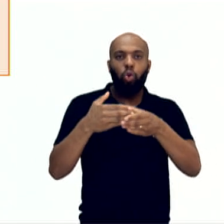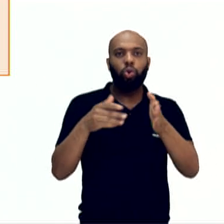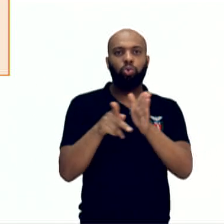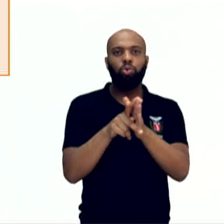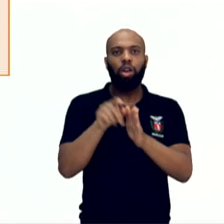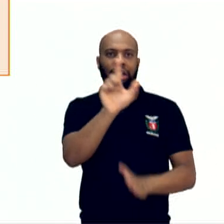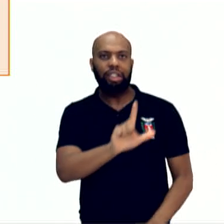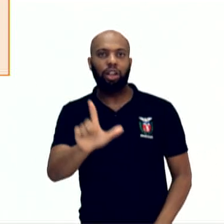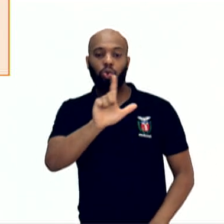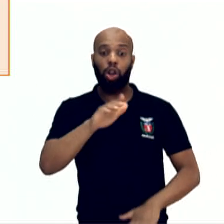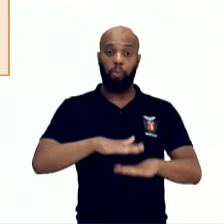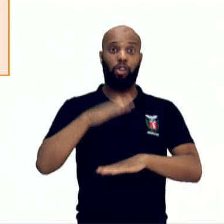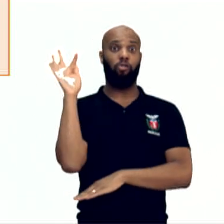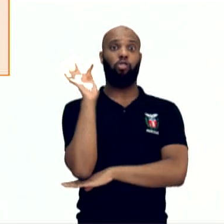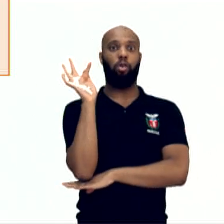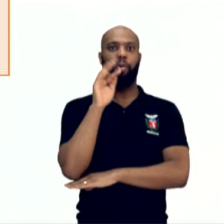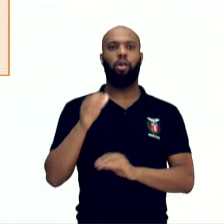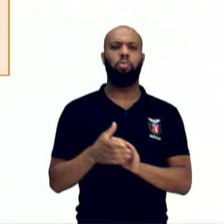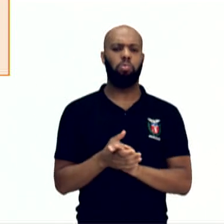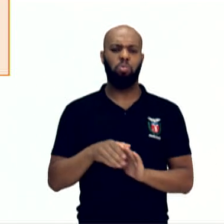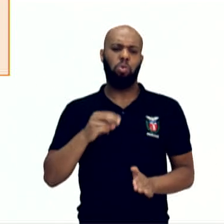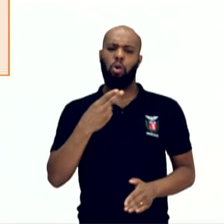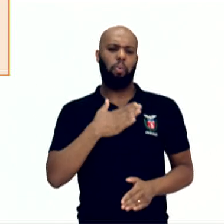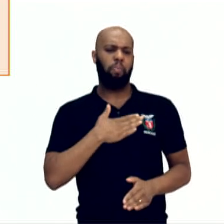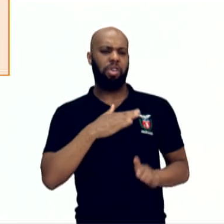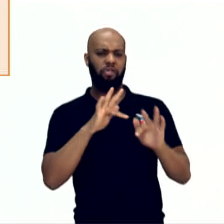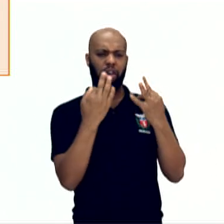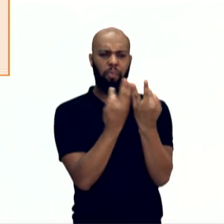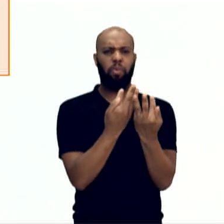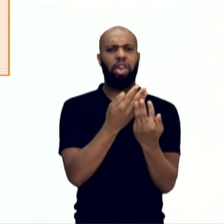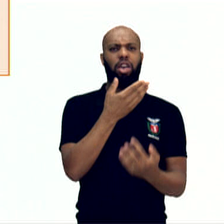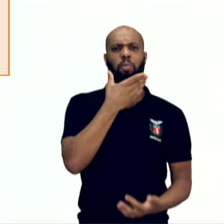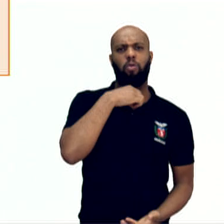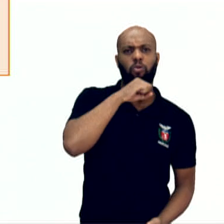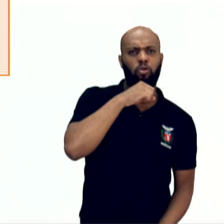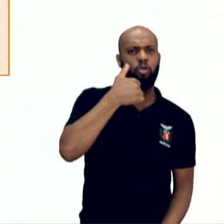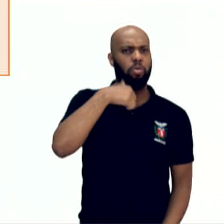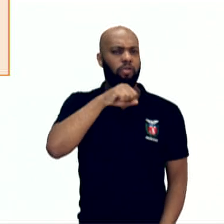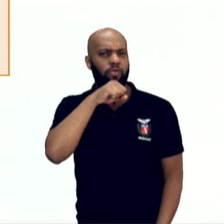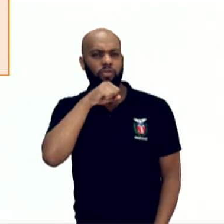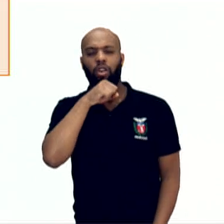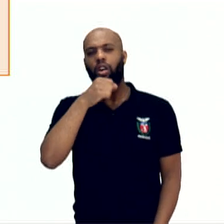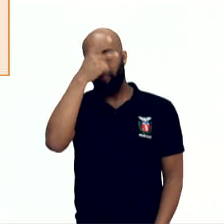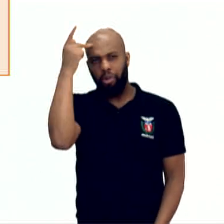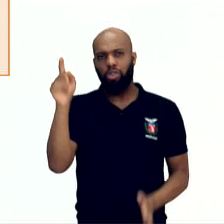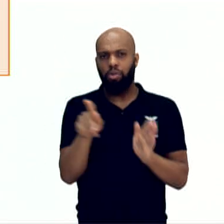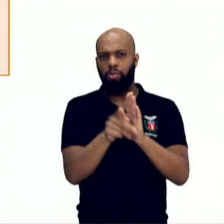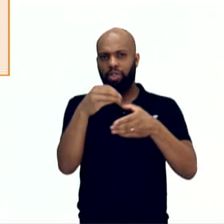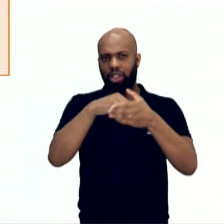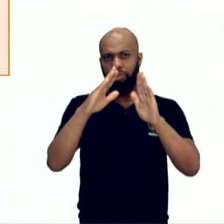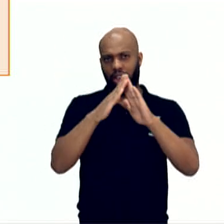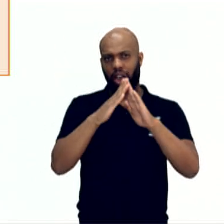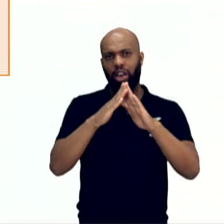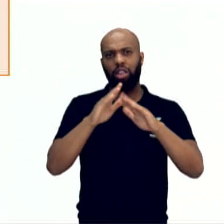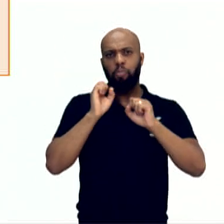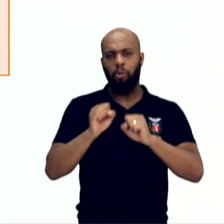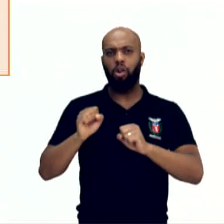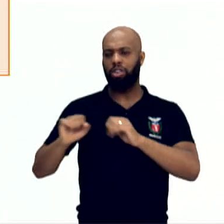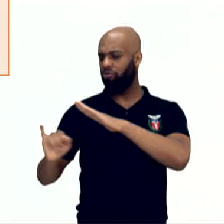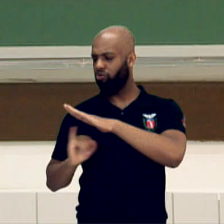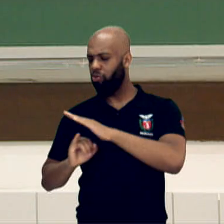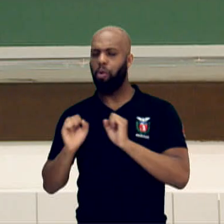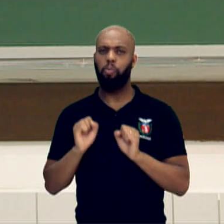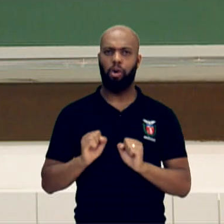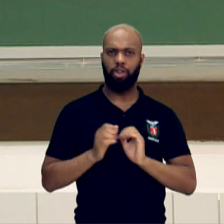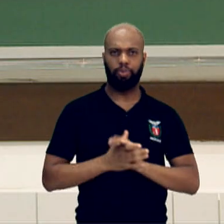mais formal. Ou ali para minha família, para o meu avô, para minha avó, para o pessoal ali de casa, eu posso fazer uma coisa mais informal,